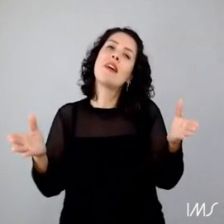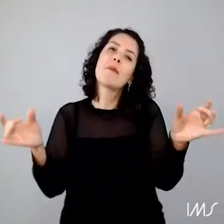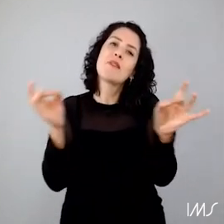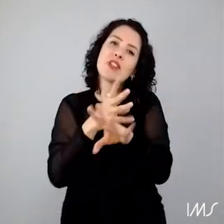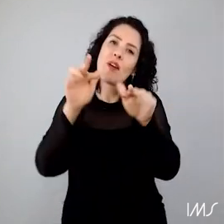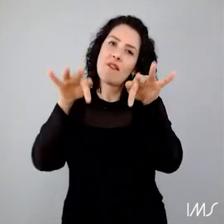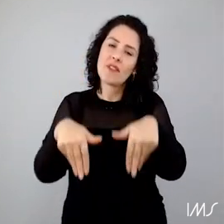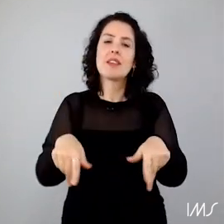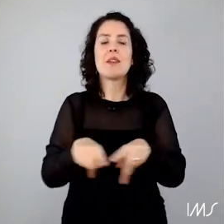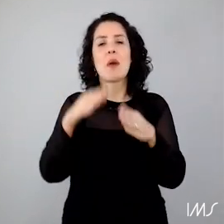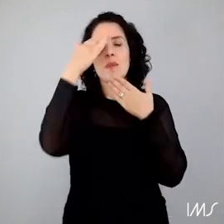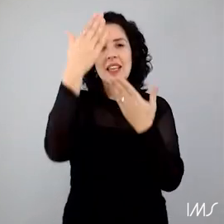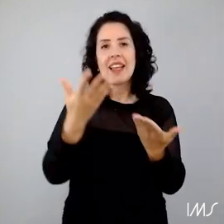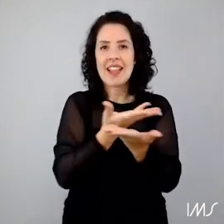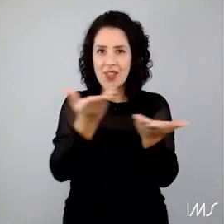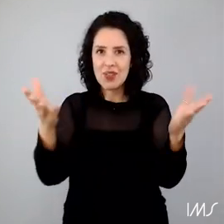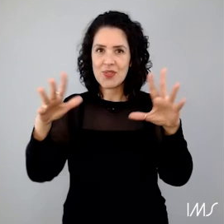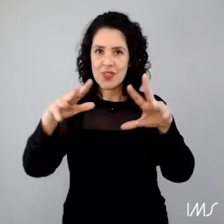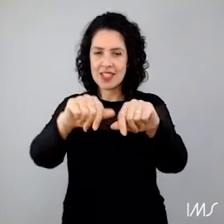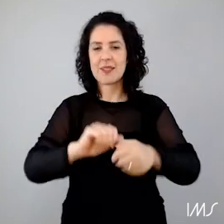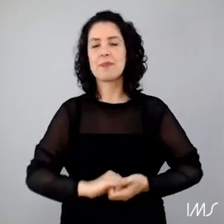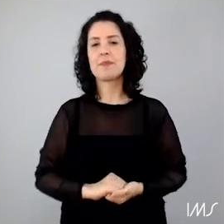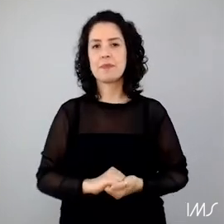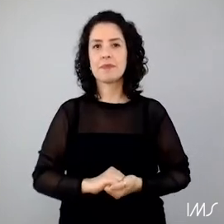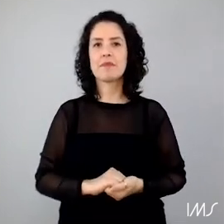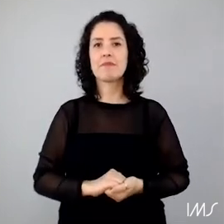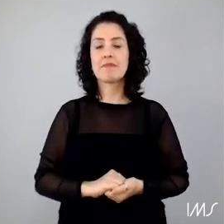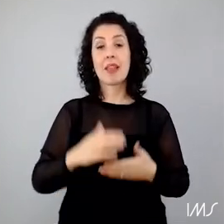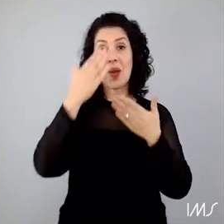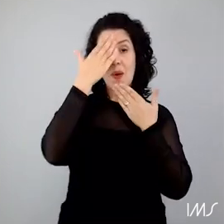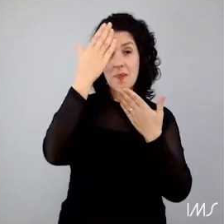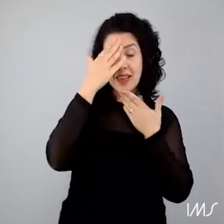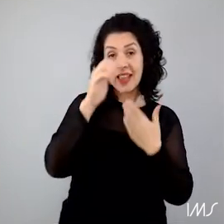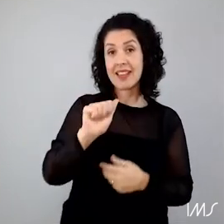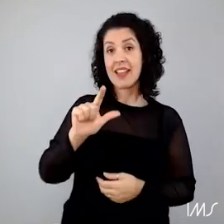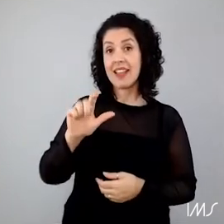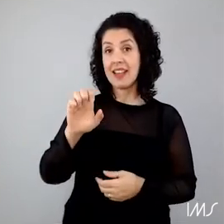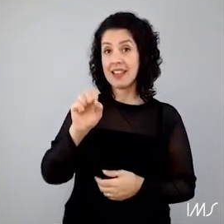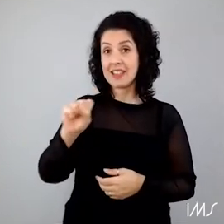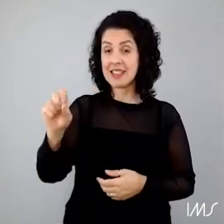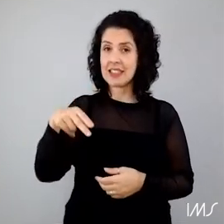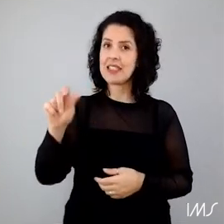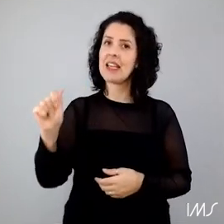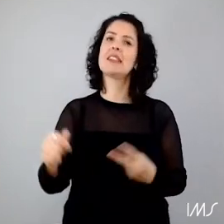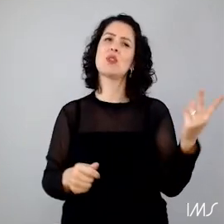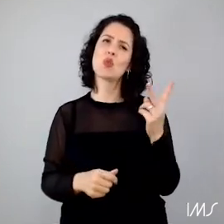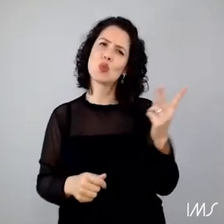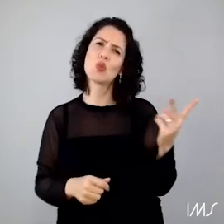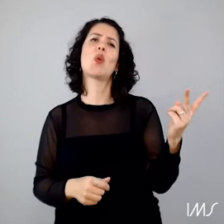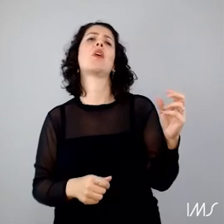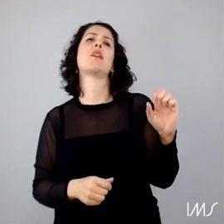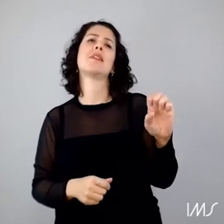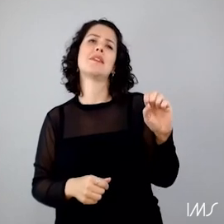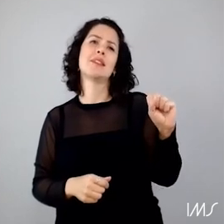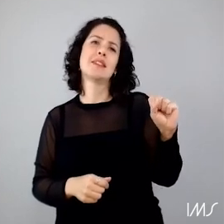Obrigada, Alessandra, obrigada, Boris, obrigada, Sérgio. Acho que foi um ótimo começo de conversa sobre a Stefânia,